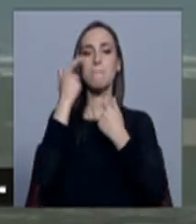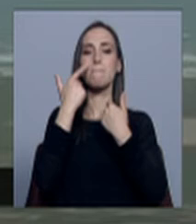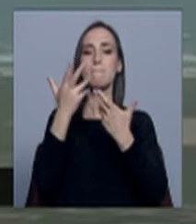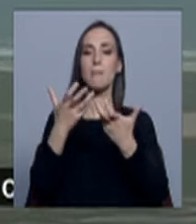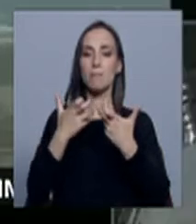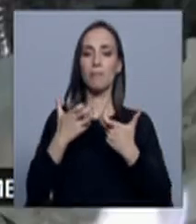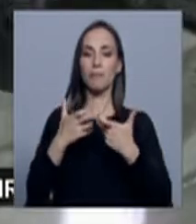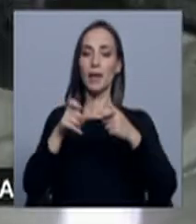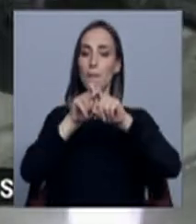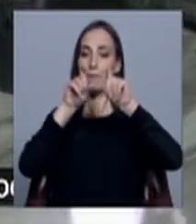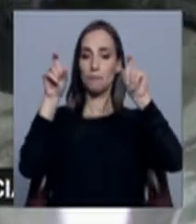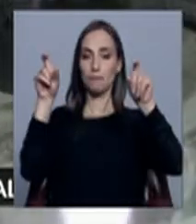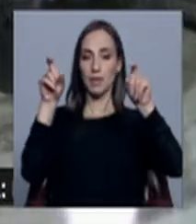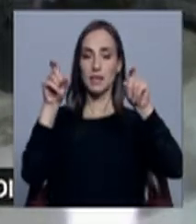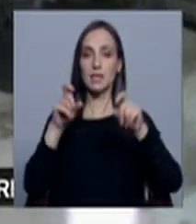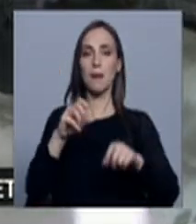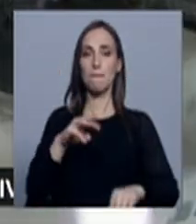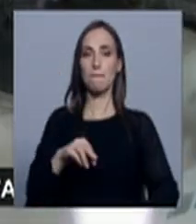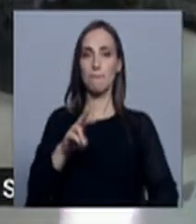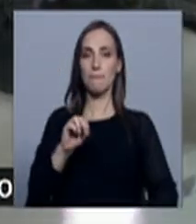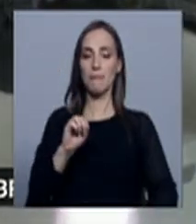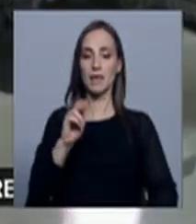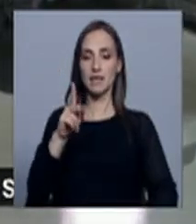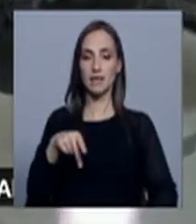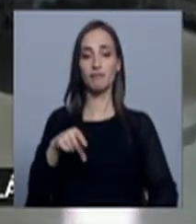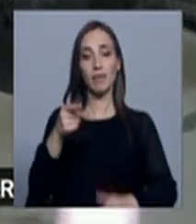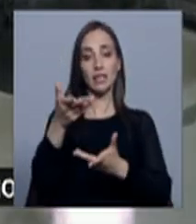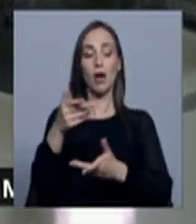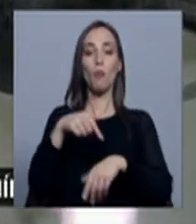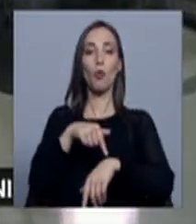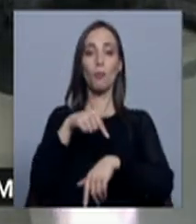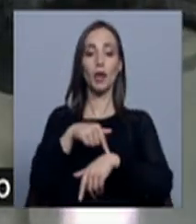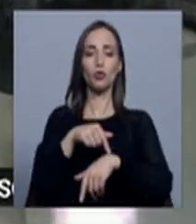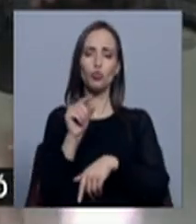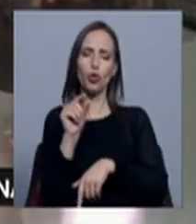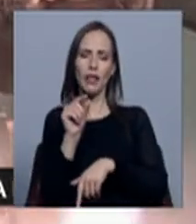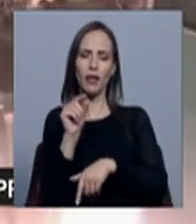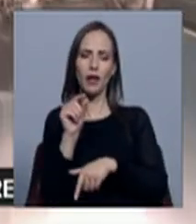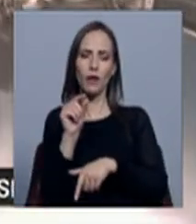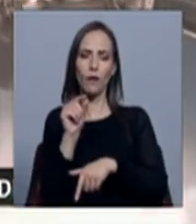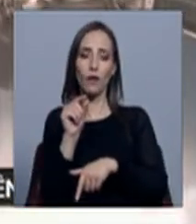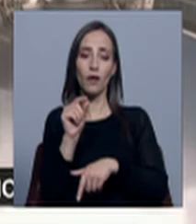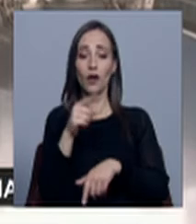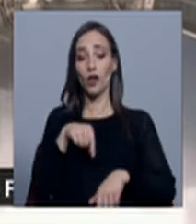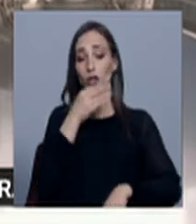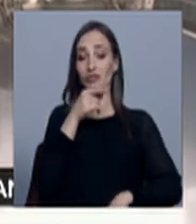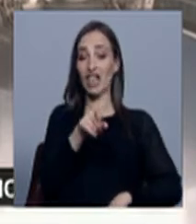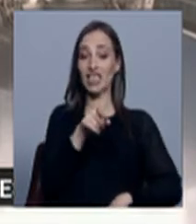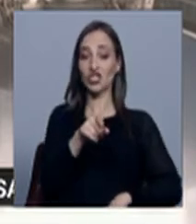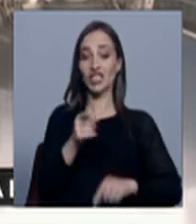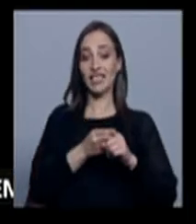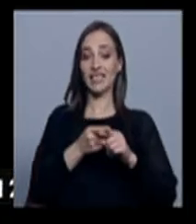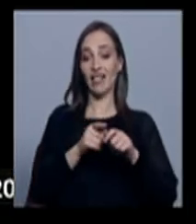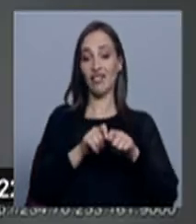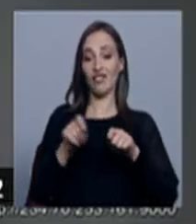empresa de Elon Musk. Muito bem, aí está o momento, só mais um bocadinho já agora, porque é disto que estamos a falar, é isto que interessava ver, que